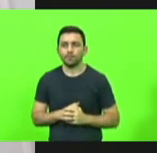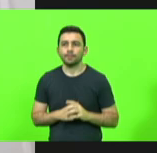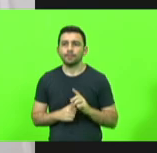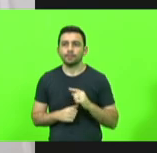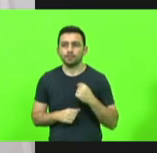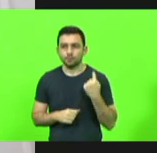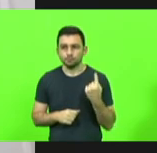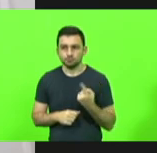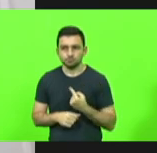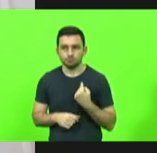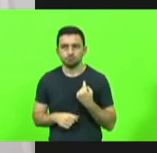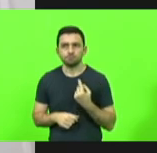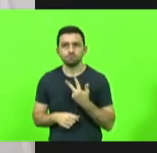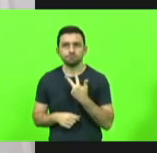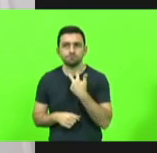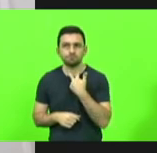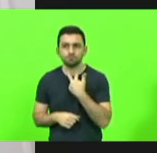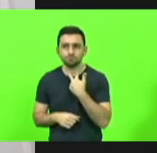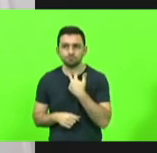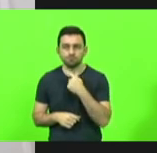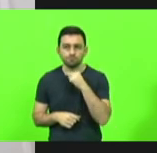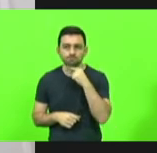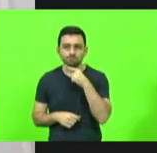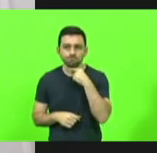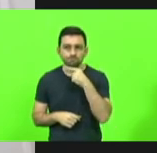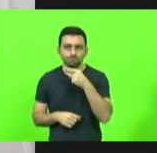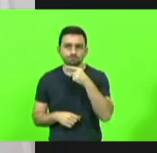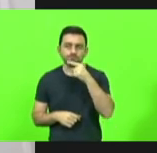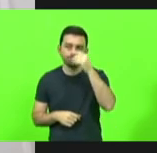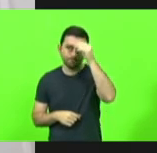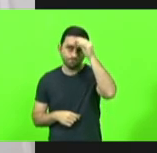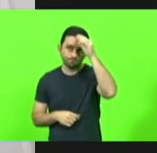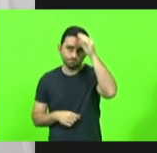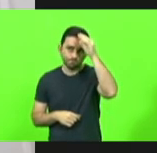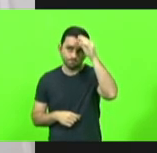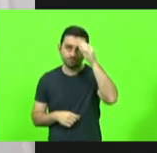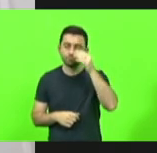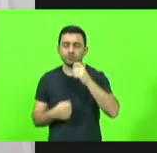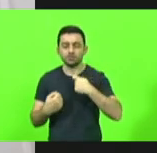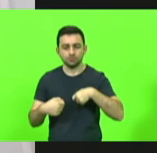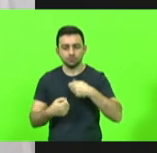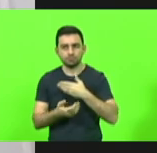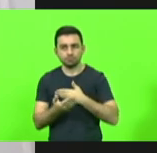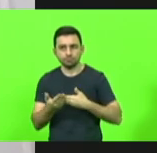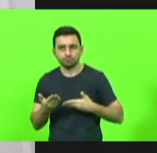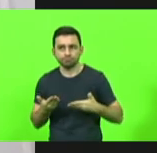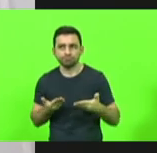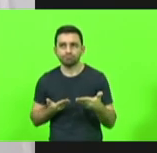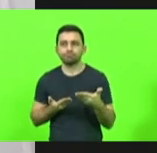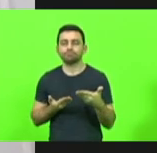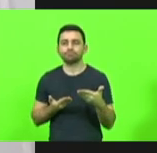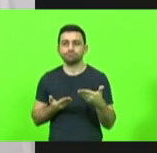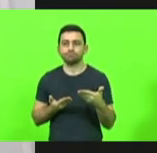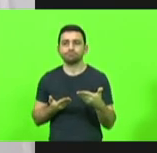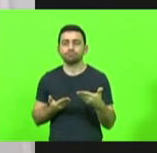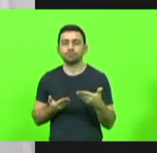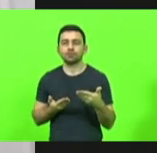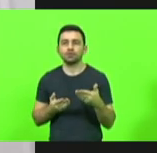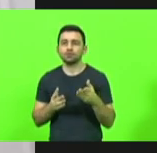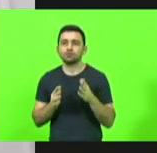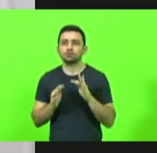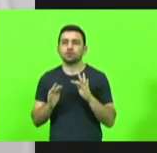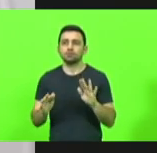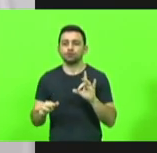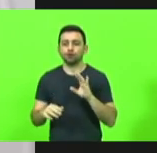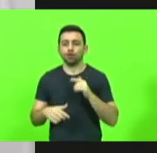nós não podemos fazer caridade com o nosso conhecimento a troco de nada, a troco de simplesmente estar ali